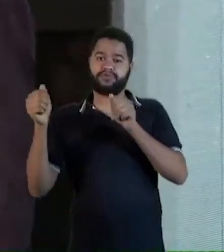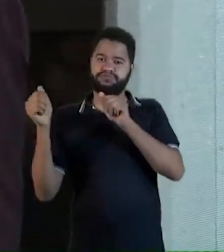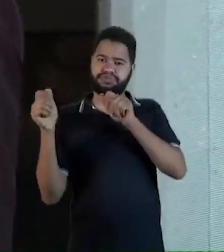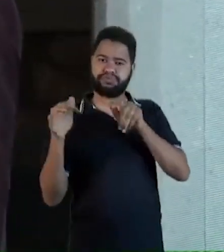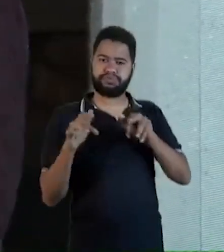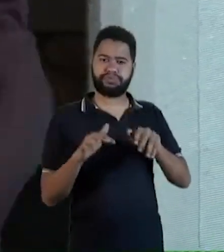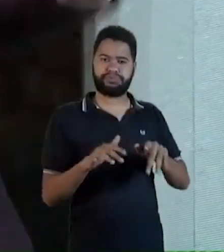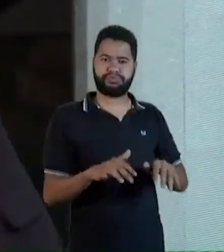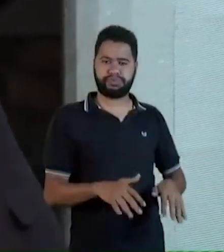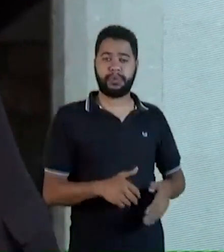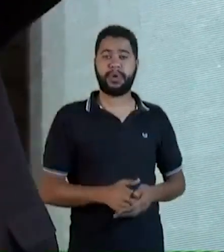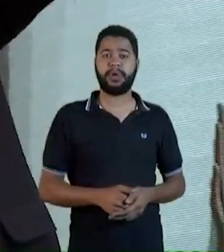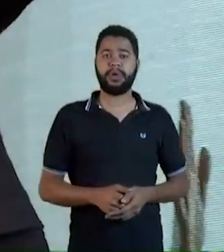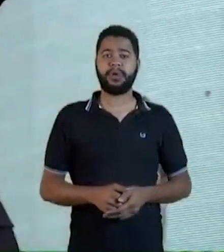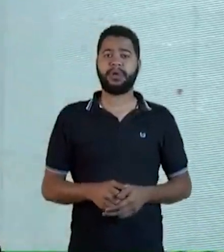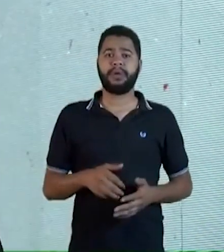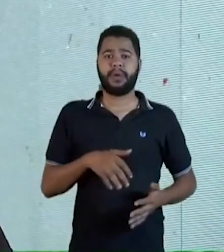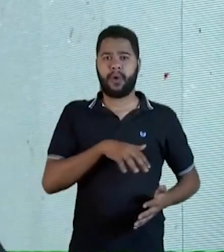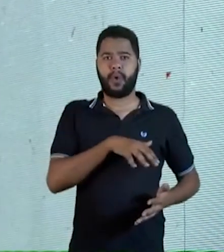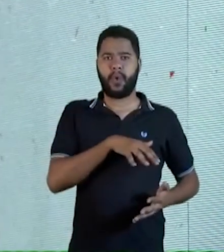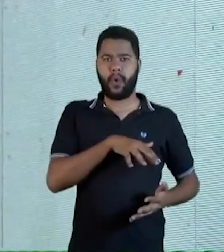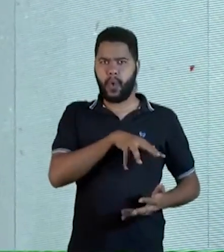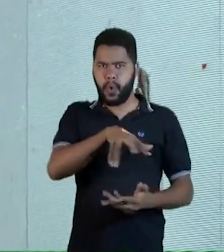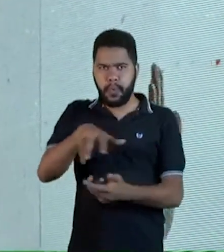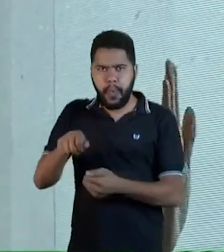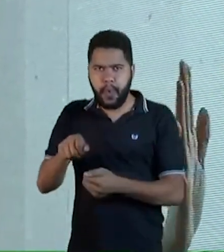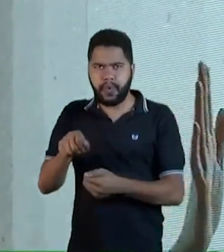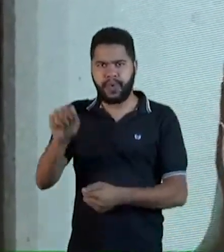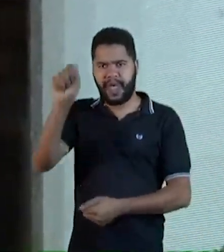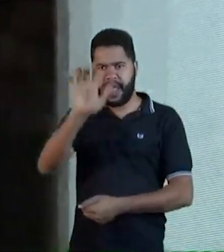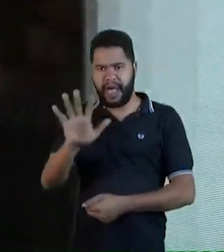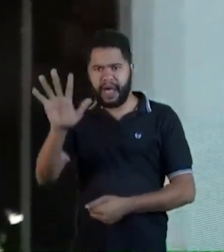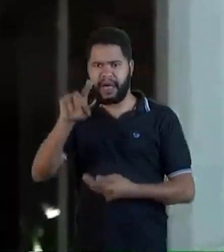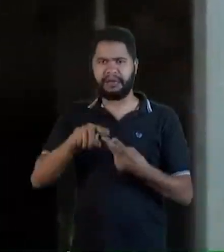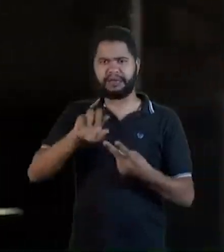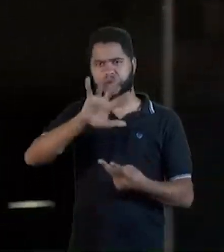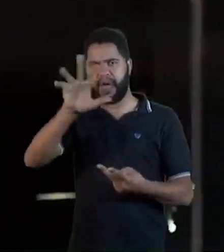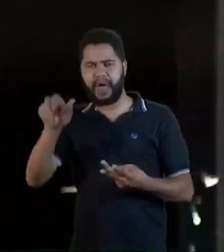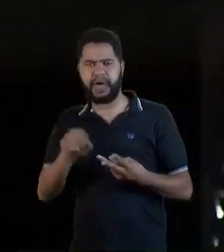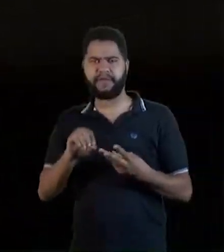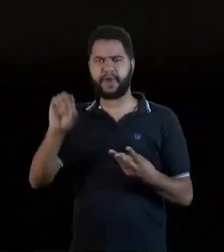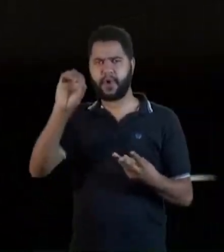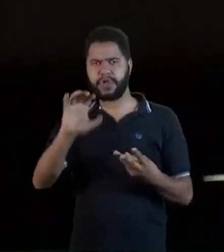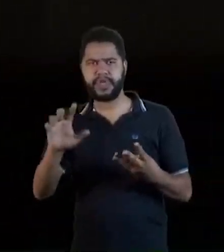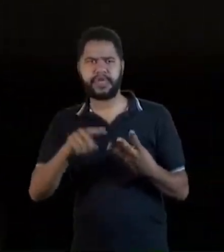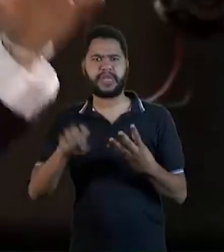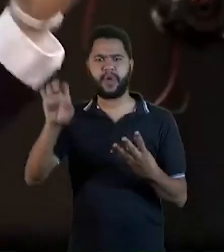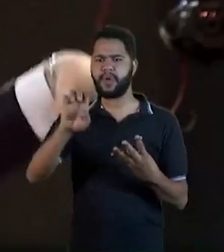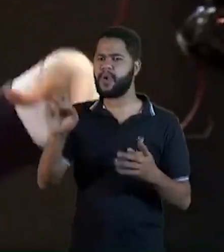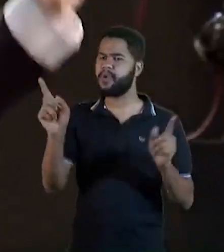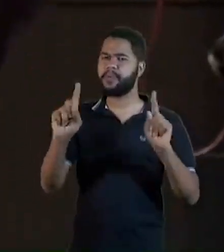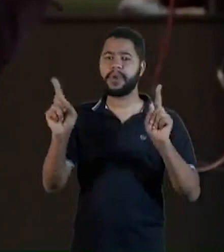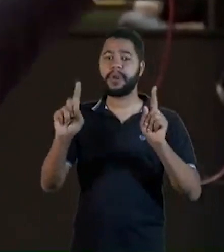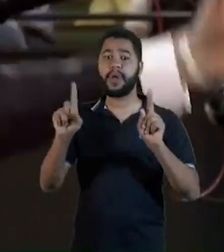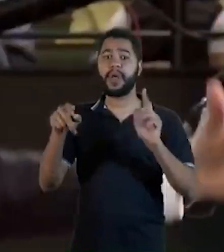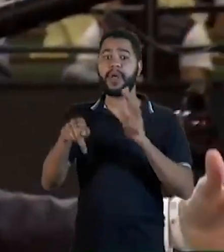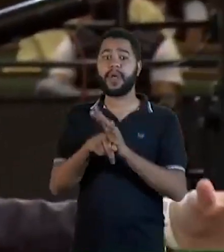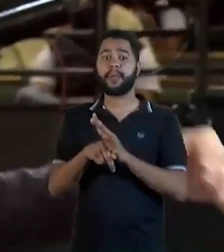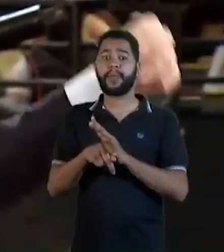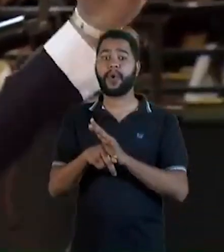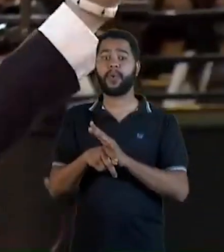mundo o mundo né África Ásia Oceania Europa no mundo é um